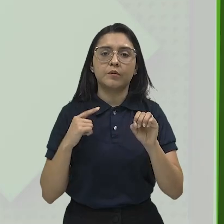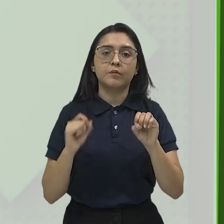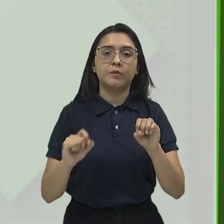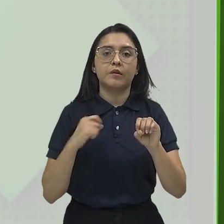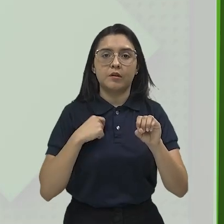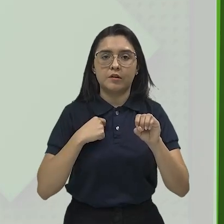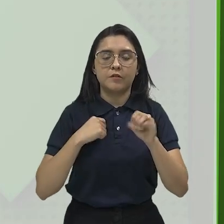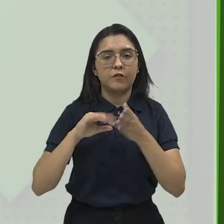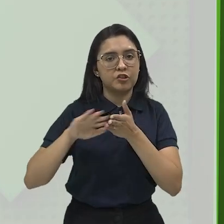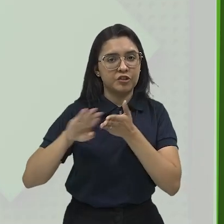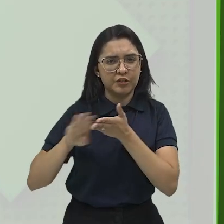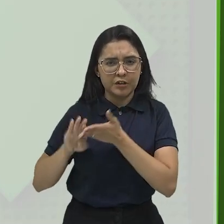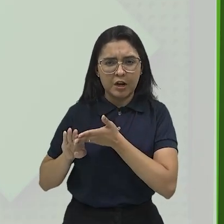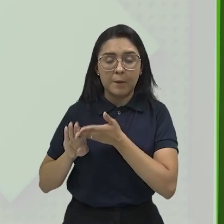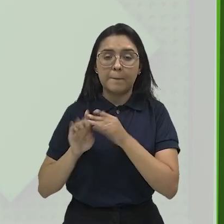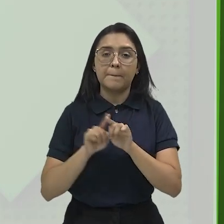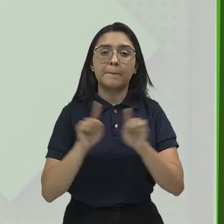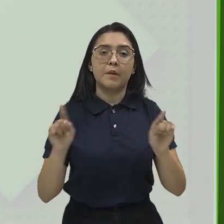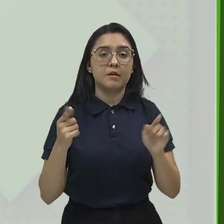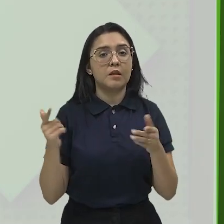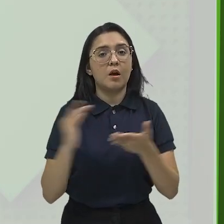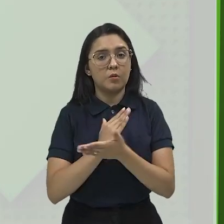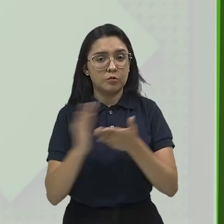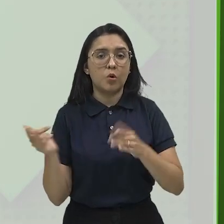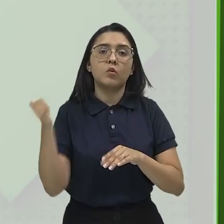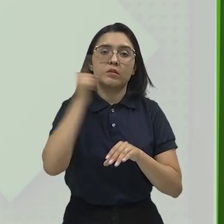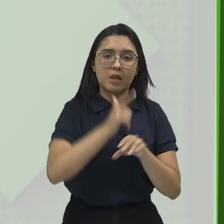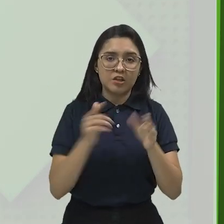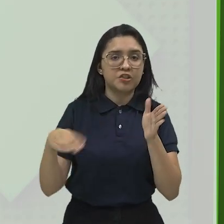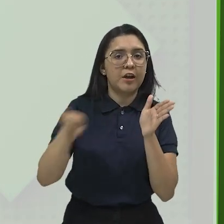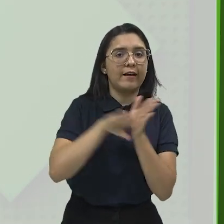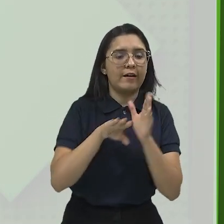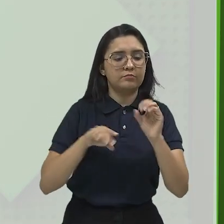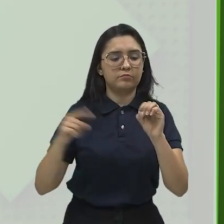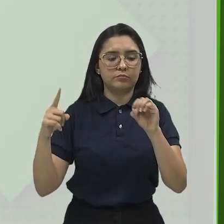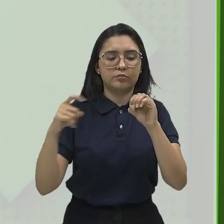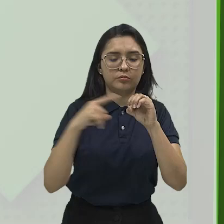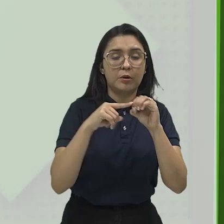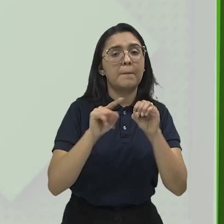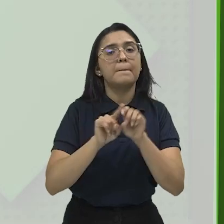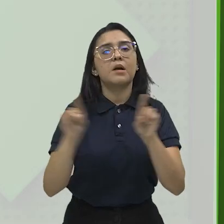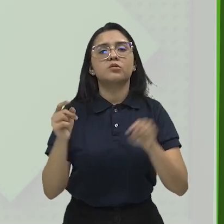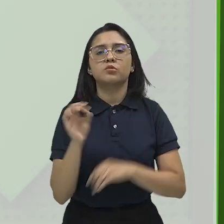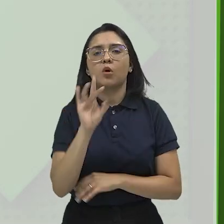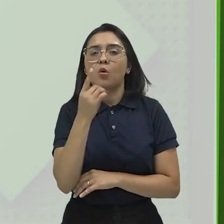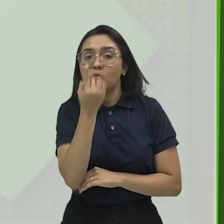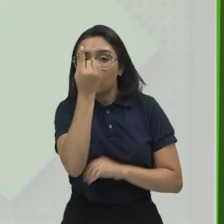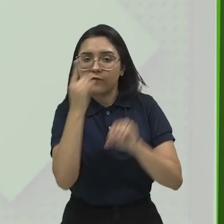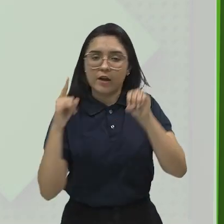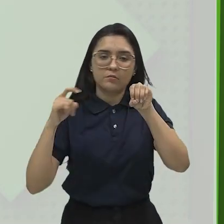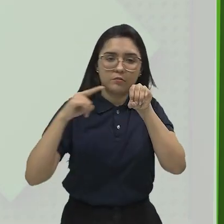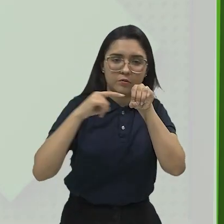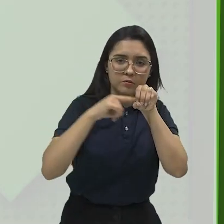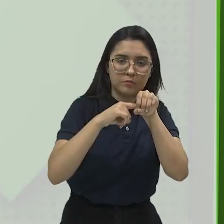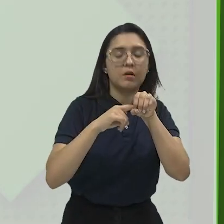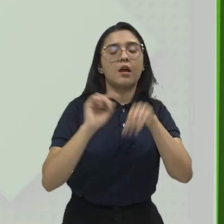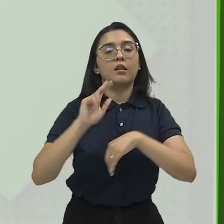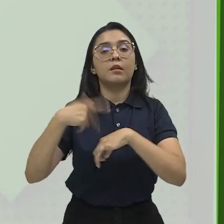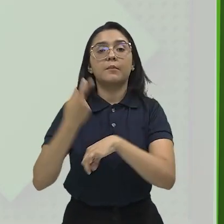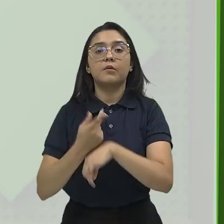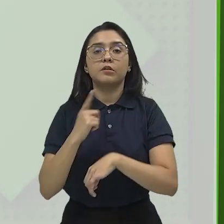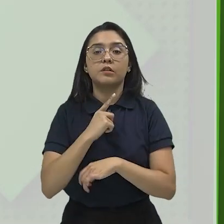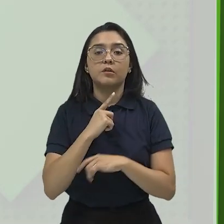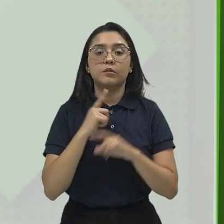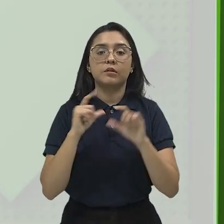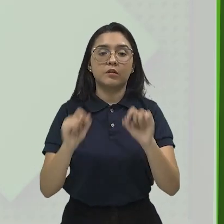vão ser descartados, mas muitos chegam até o ovócito, apenas um vai conseguir penetrar, e depois disso há